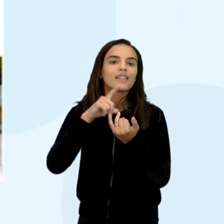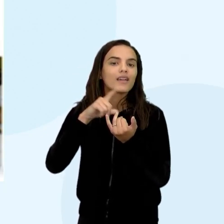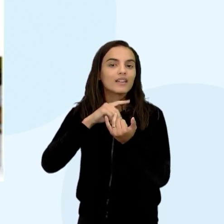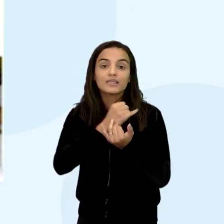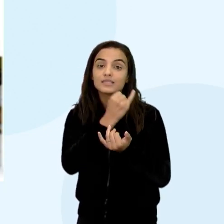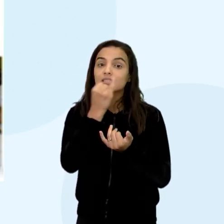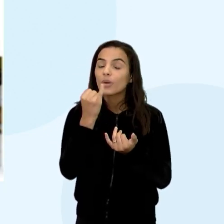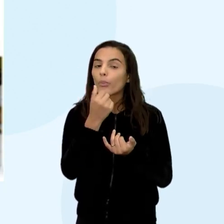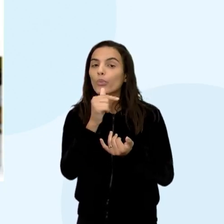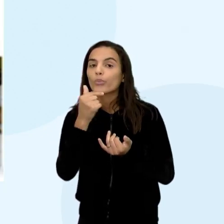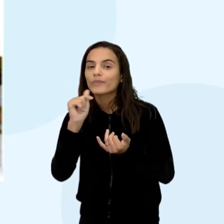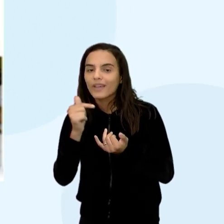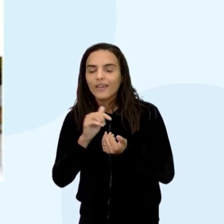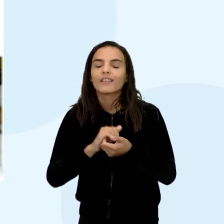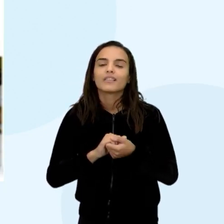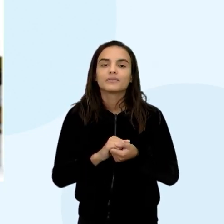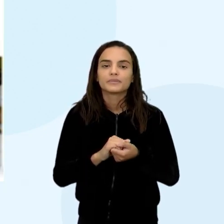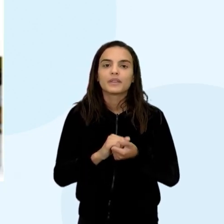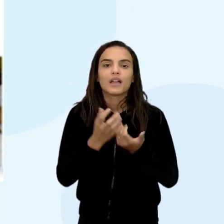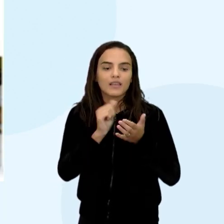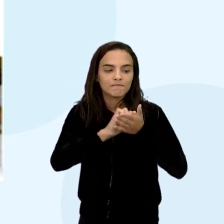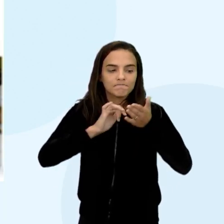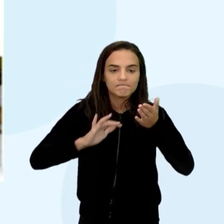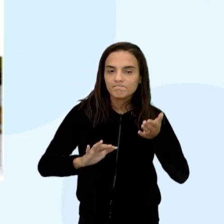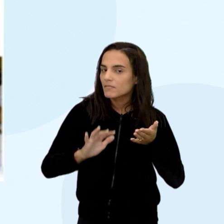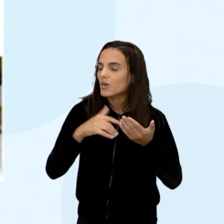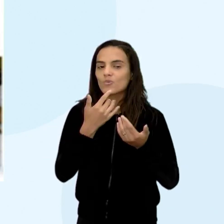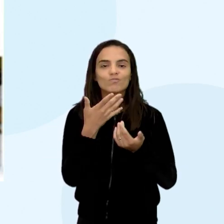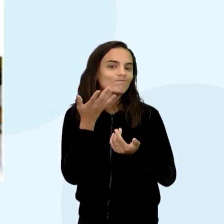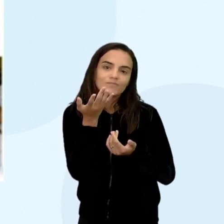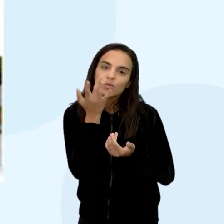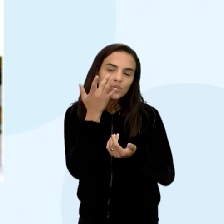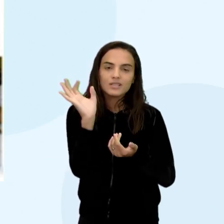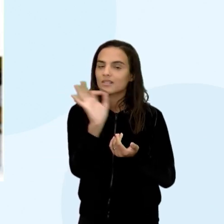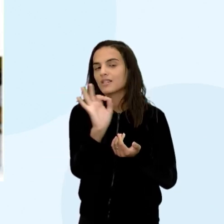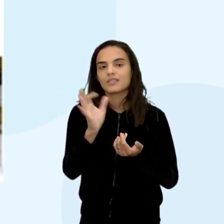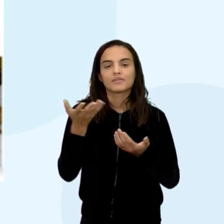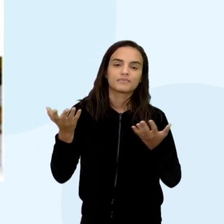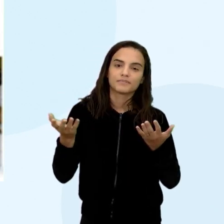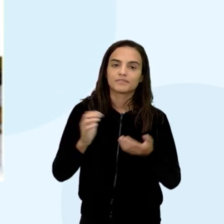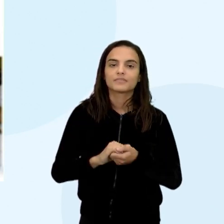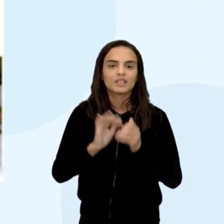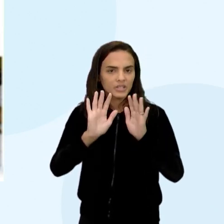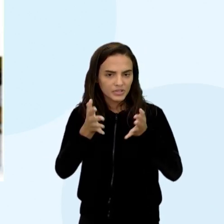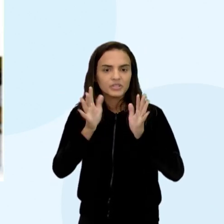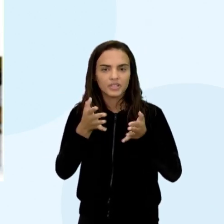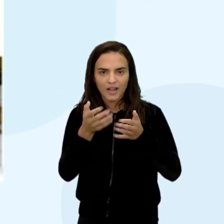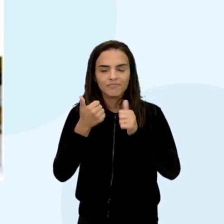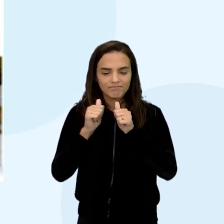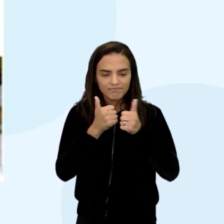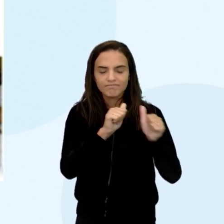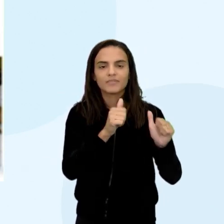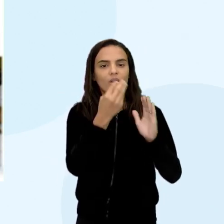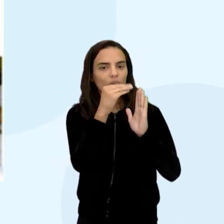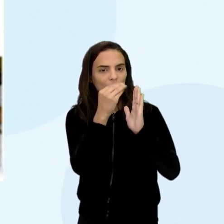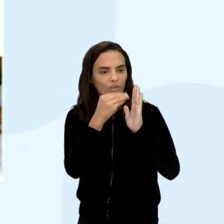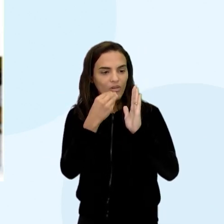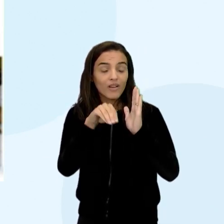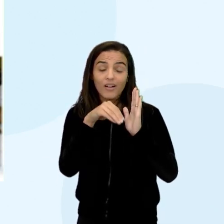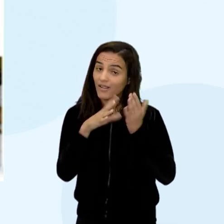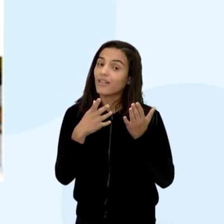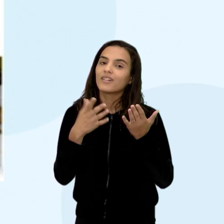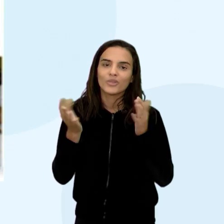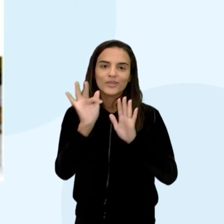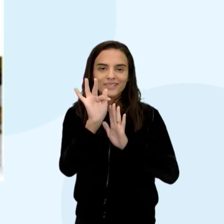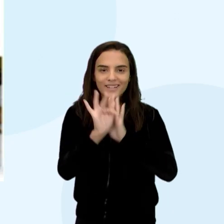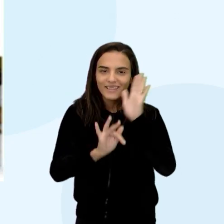não tiver confeccionado essa atividade, eu não saberia que ele já consegue colocar, inclusive, o